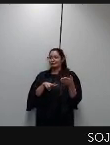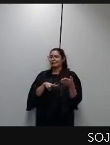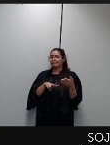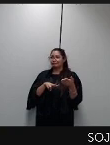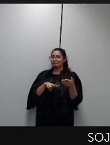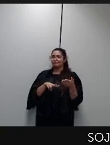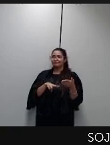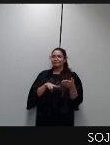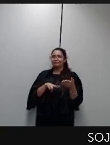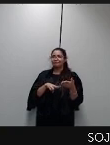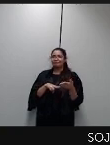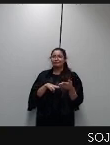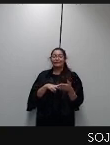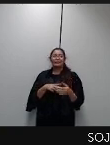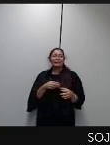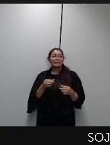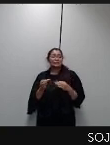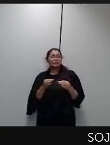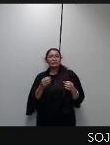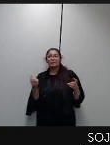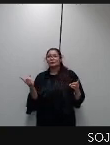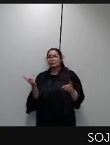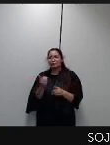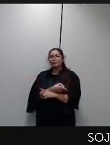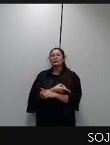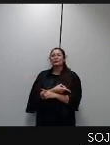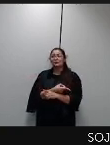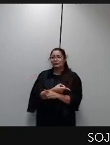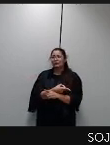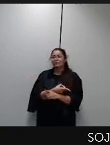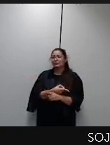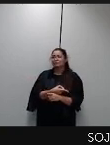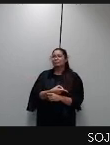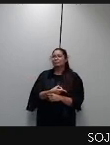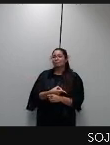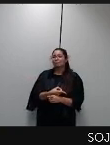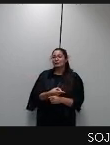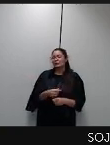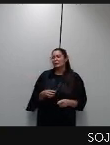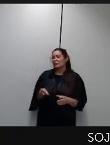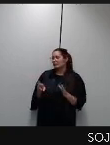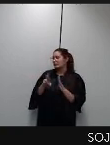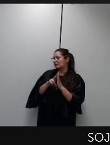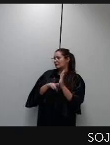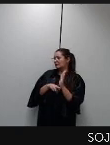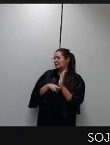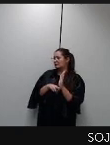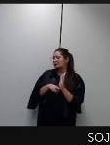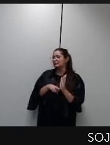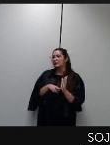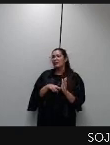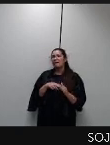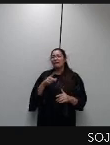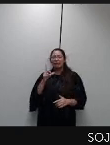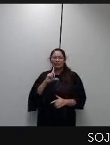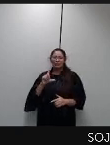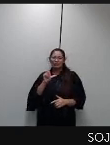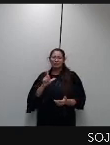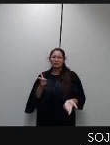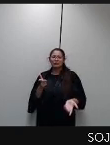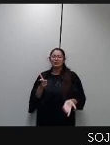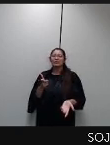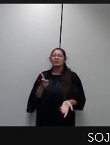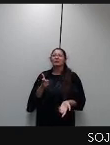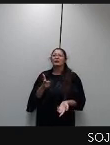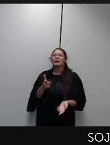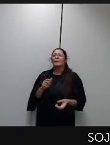fazer o que ele tinha um recurso Ele não sei que se tratasse de uma situação absolutamente teratológica e que aí sim autorização